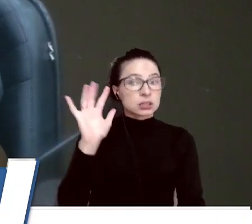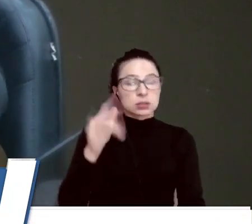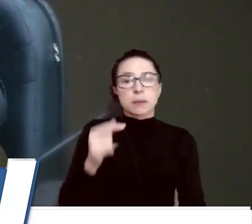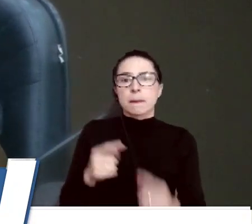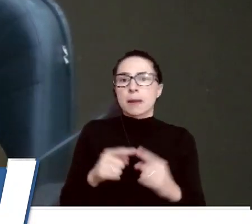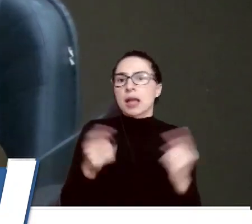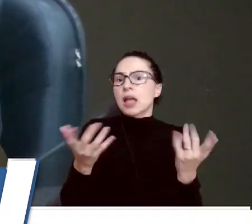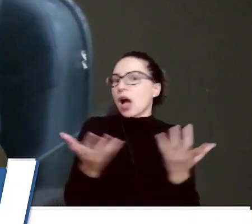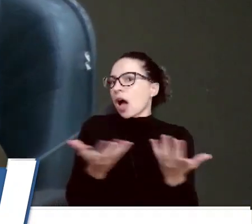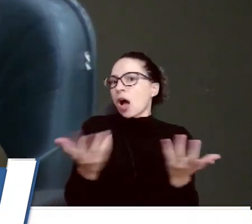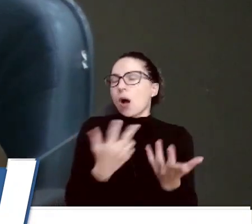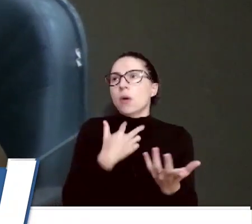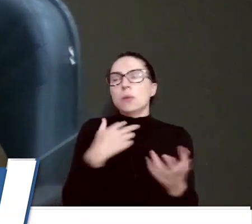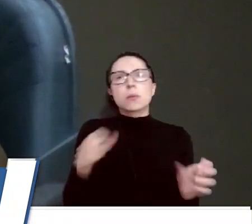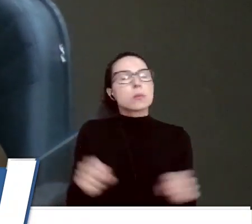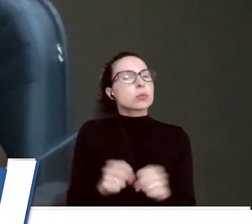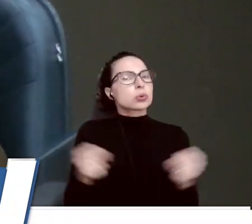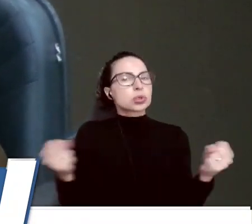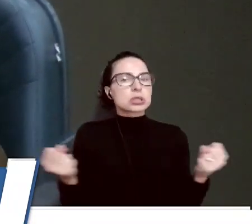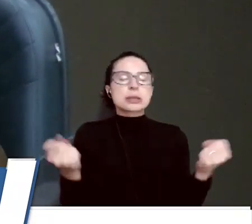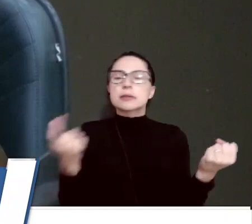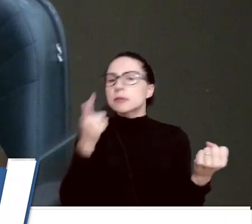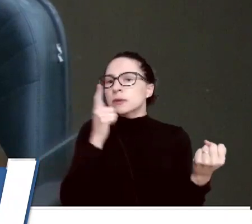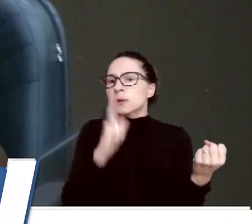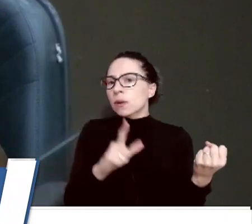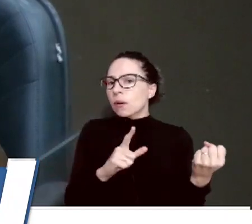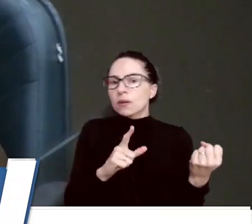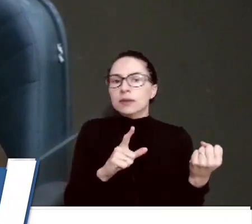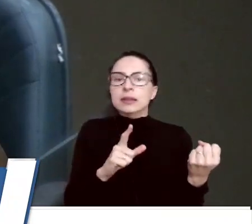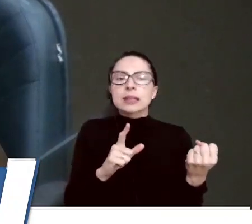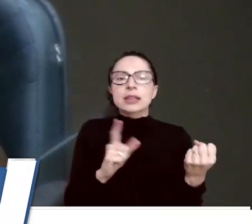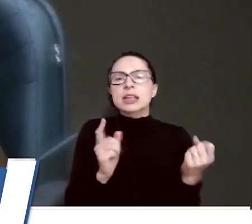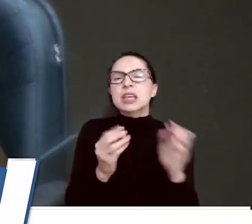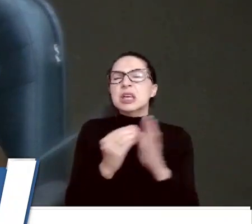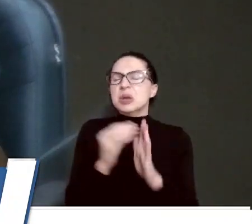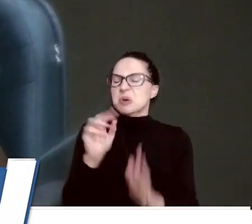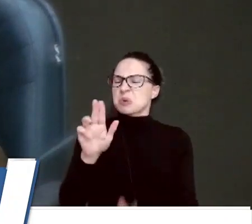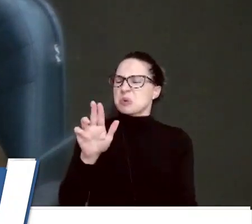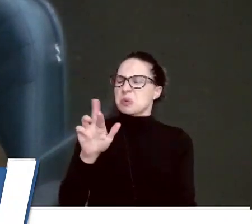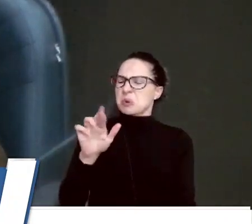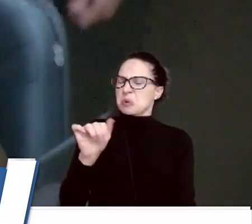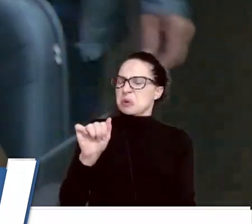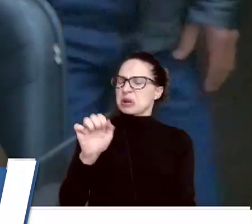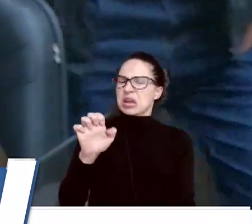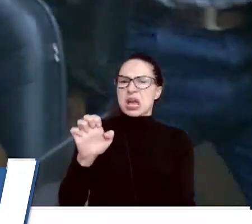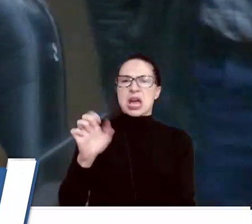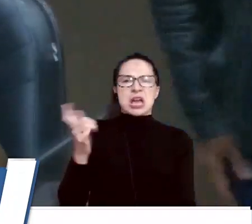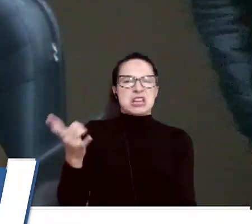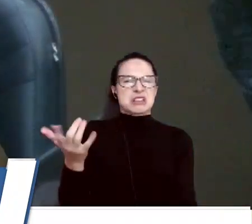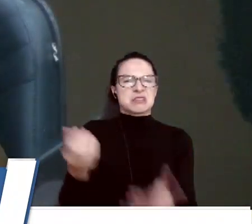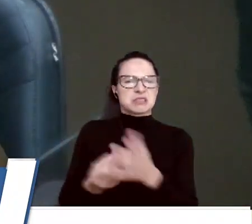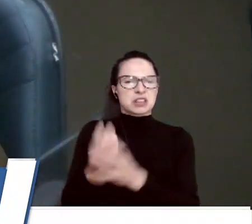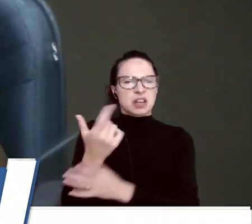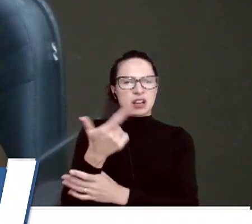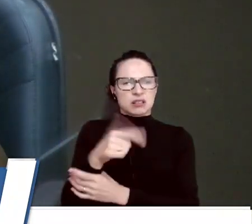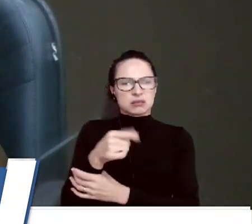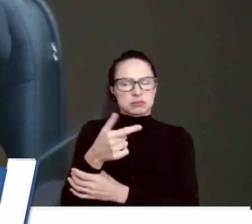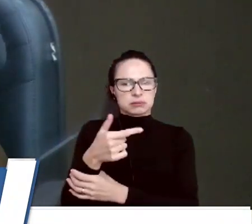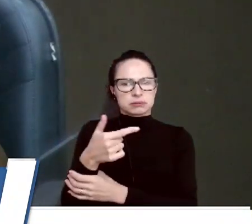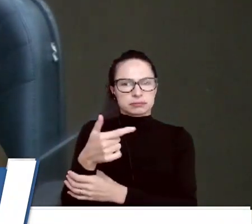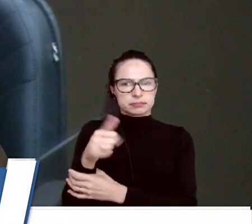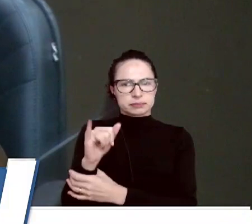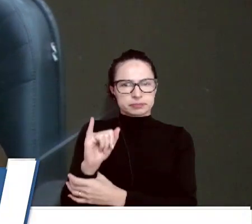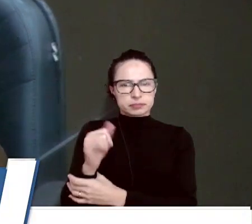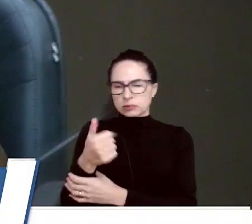tem condição de atender uma tal de URAI que foi inventada aí em 2021, que depois